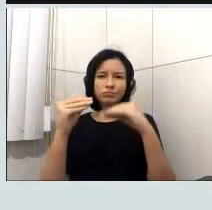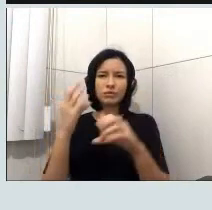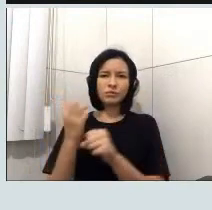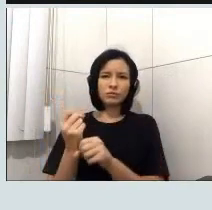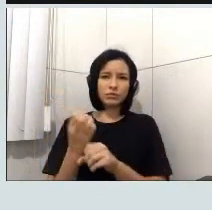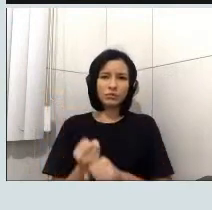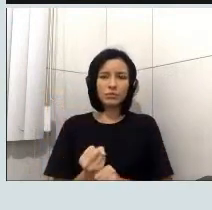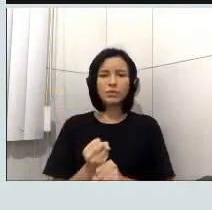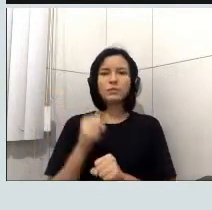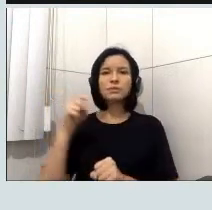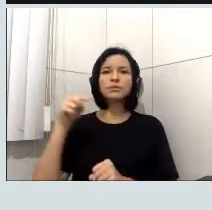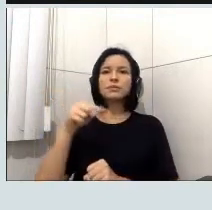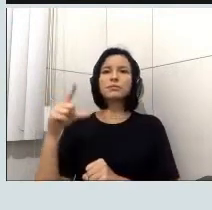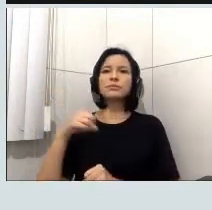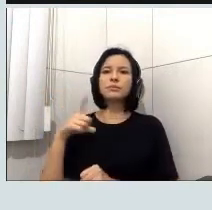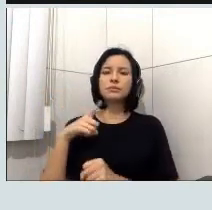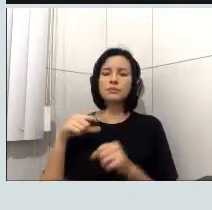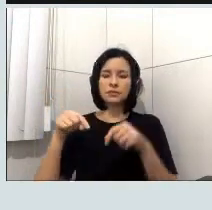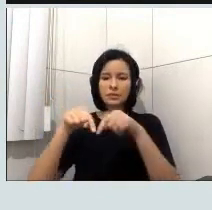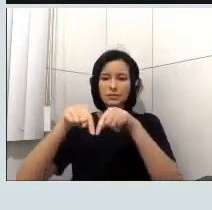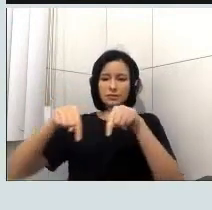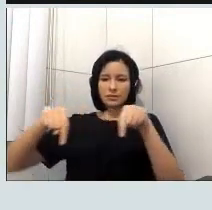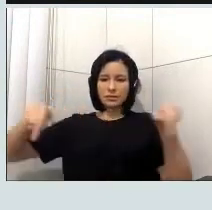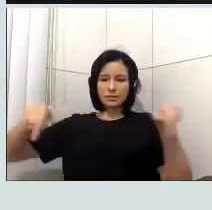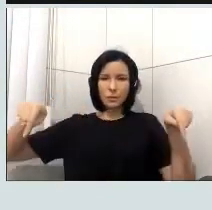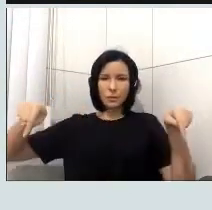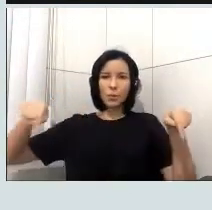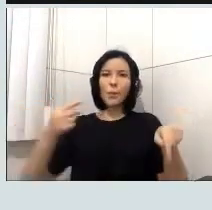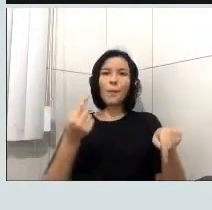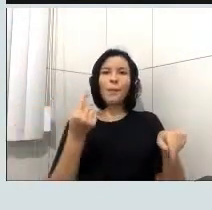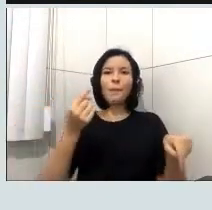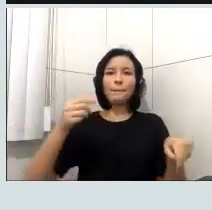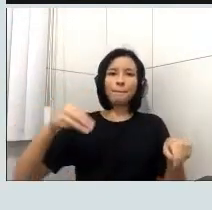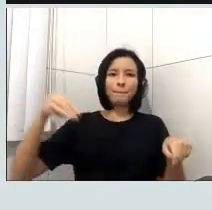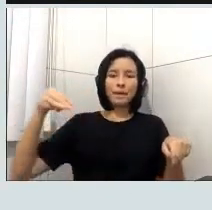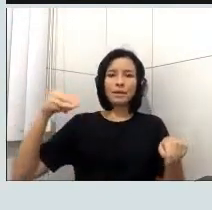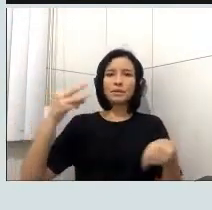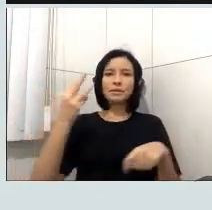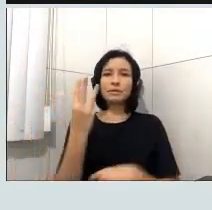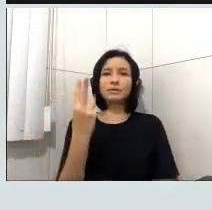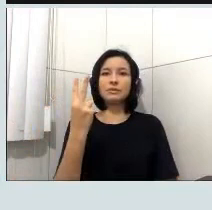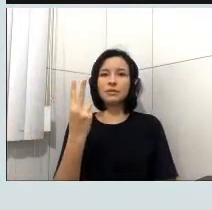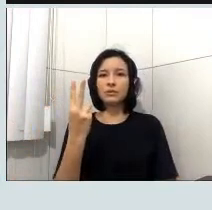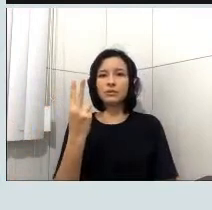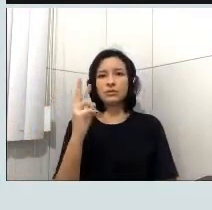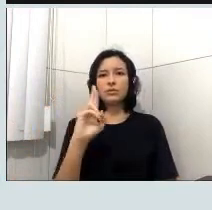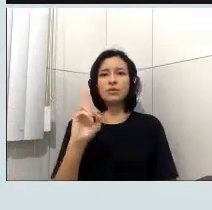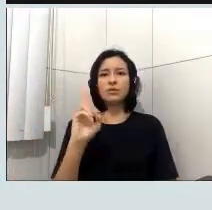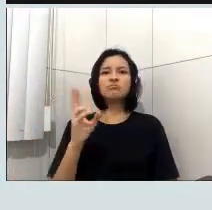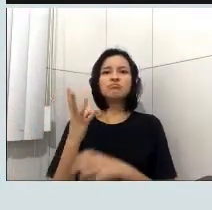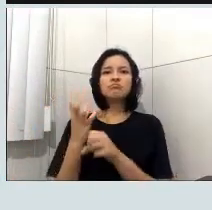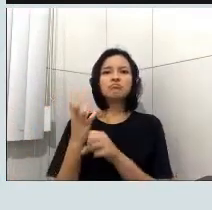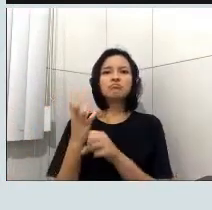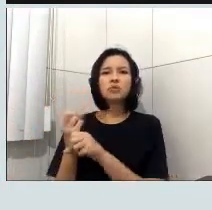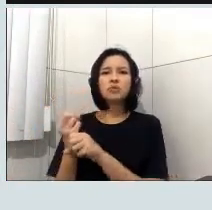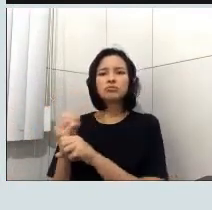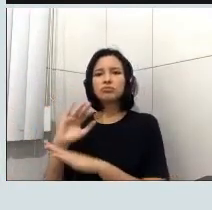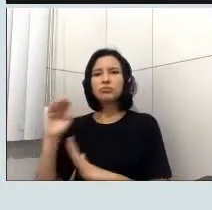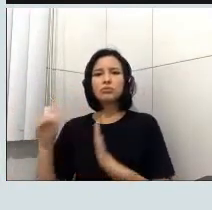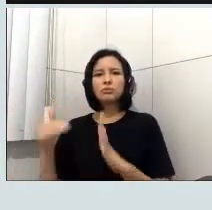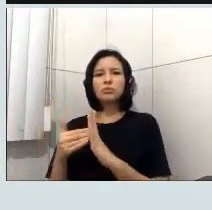cerca custará por metro, 1 metro dessa cerca é R$ 32. Quanto será gasto para construí-la?